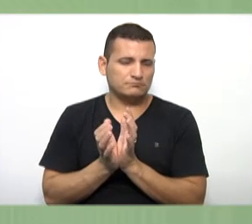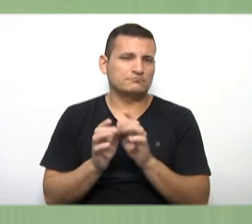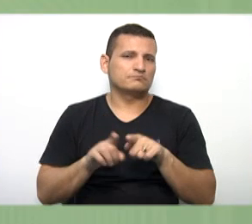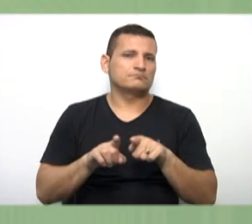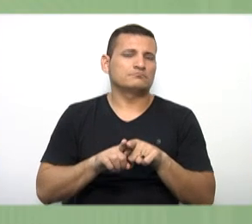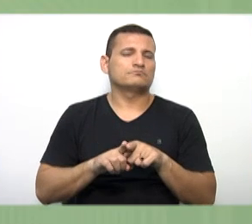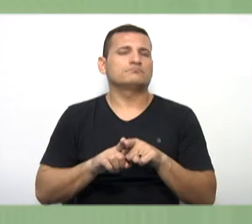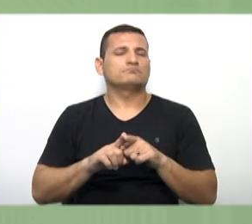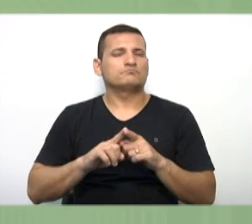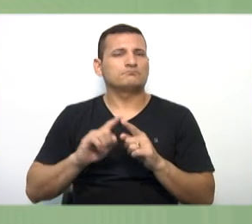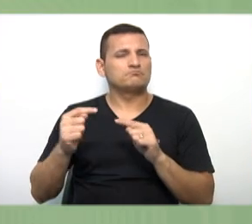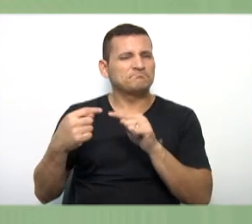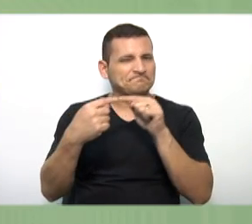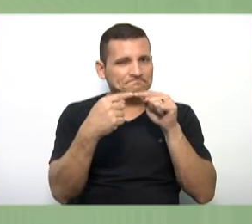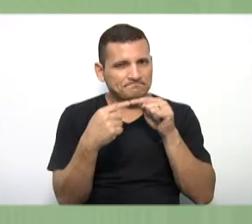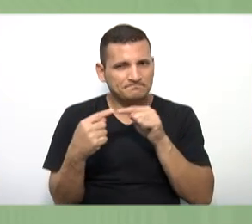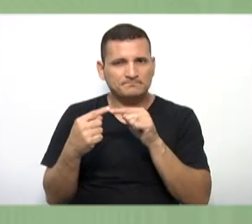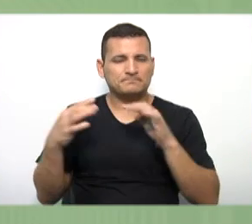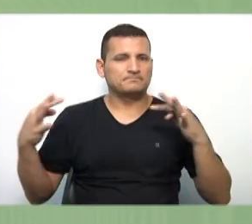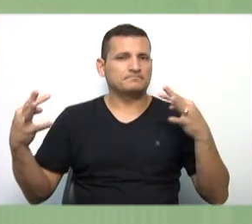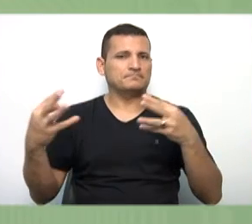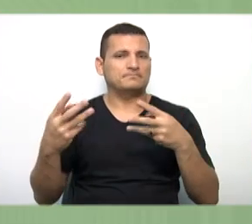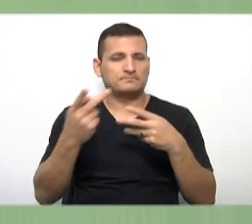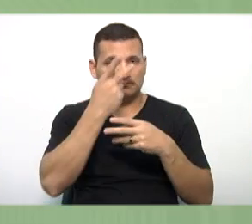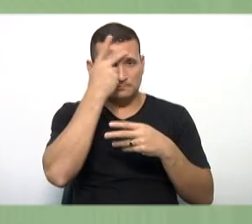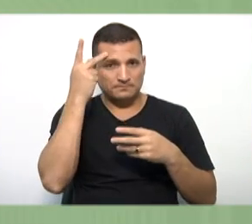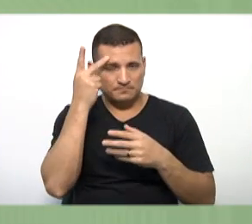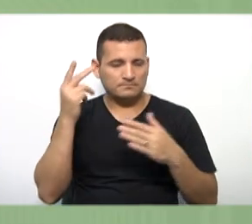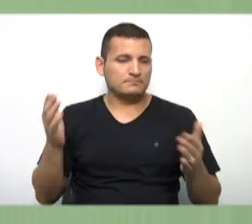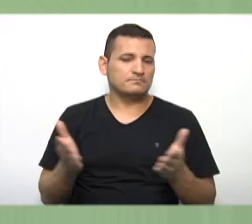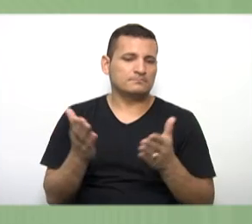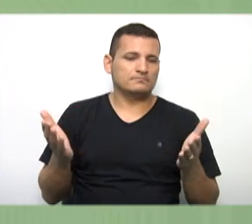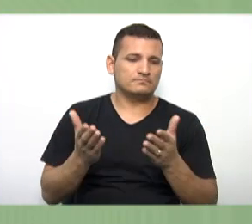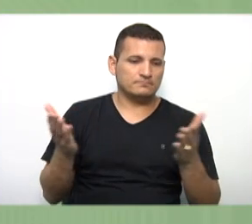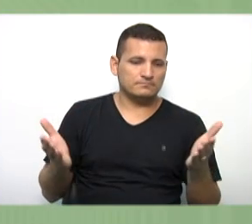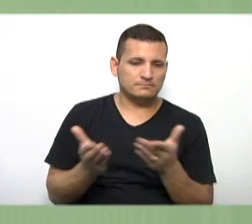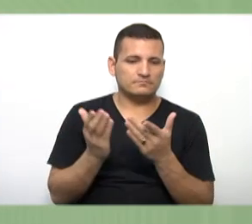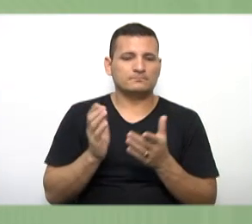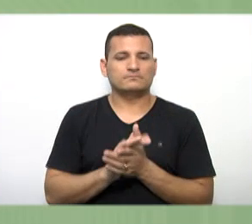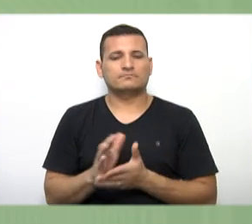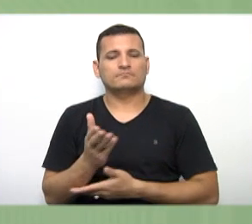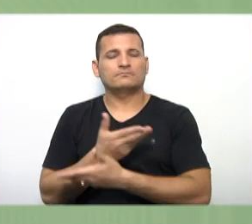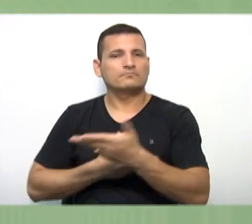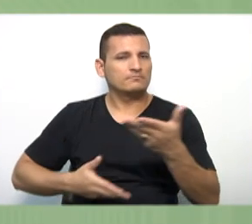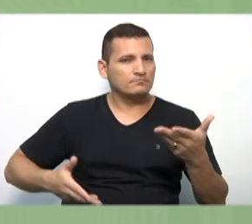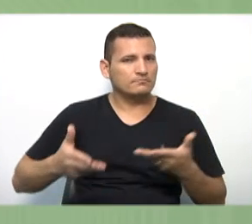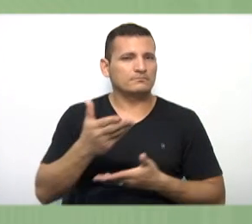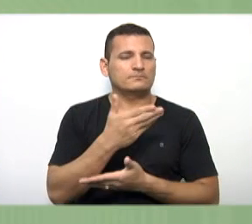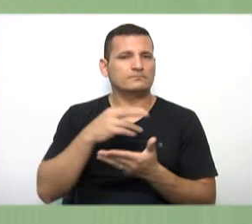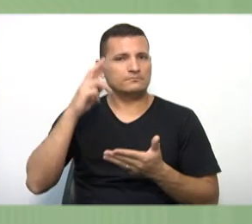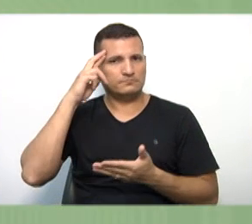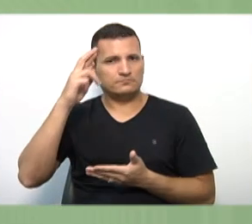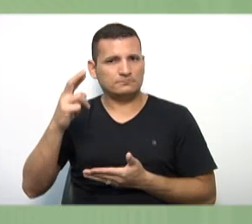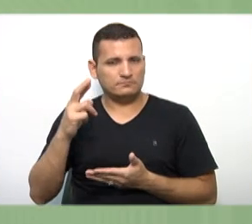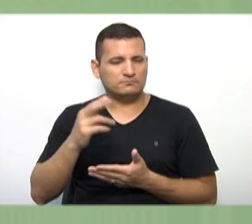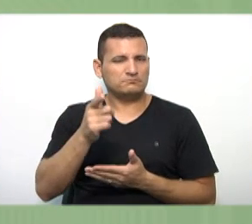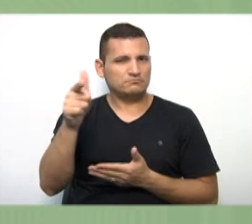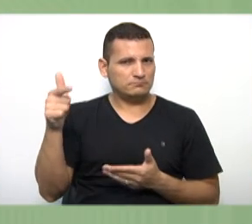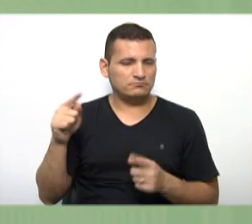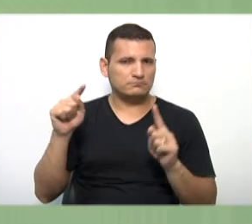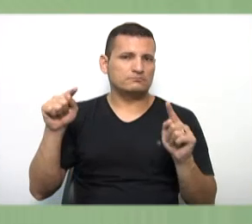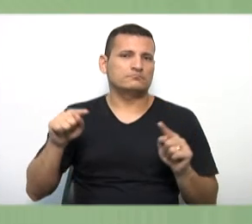a conexão entre todas as pessoas, motivação, relacionamento entre as chefias e os demais cargos